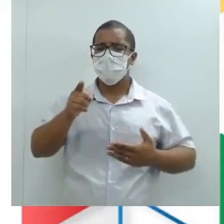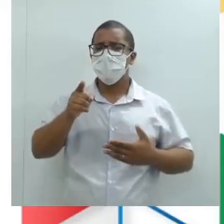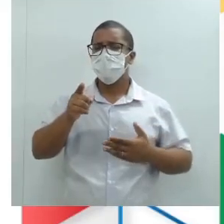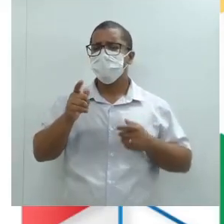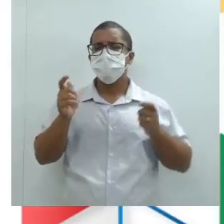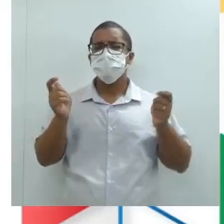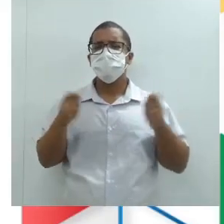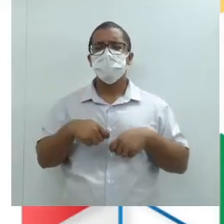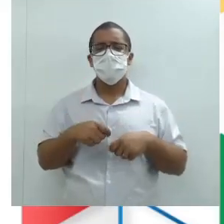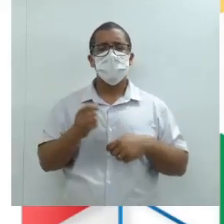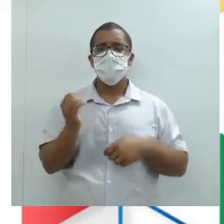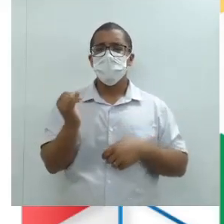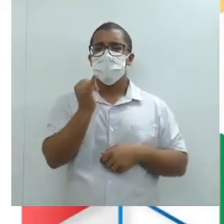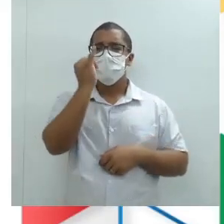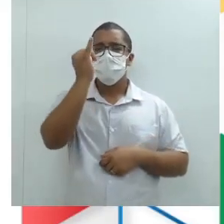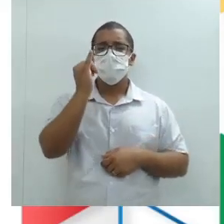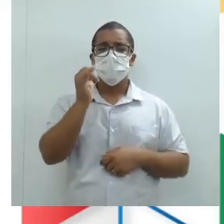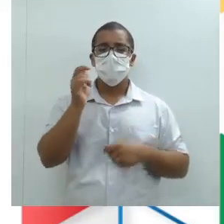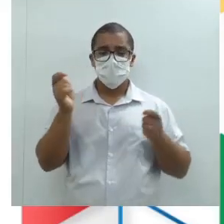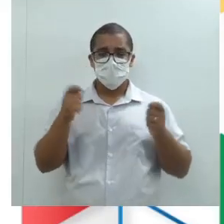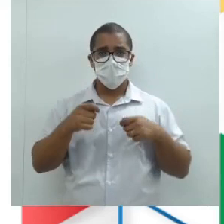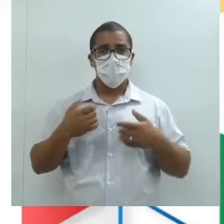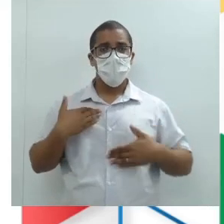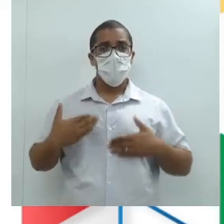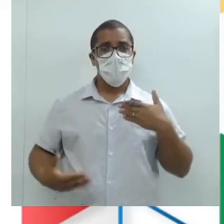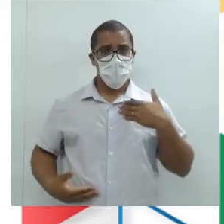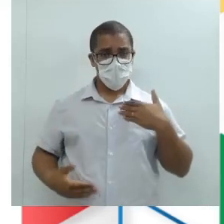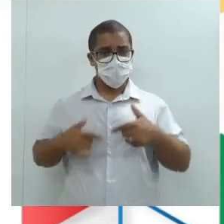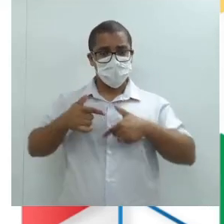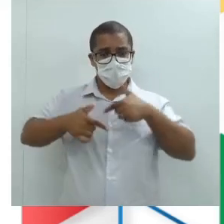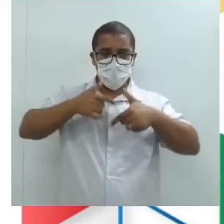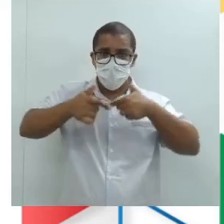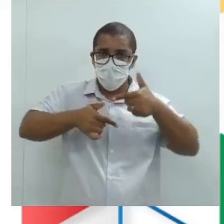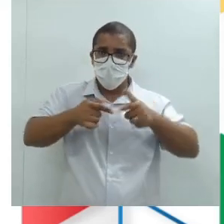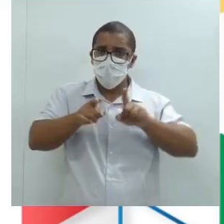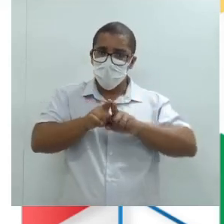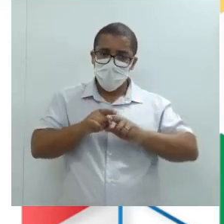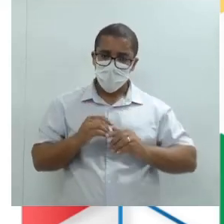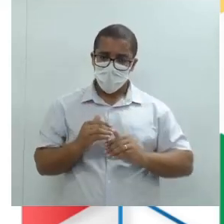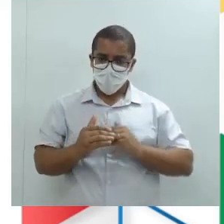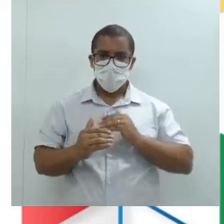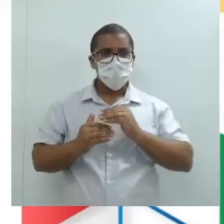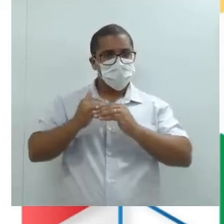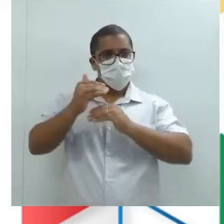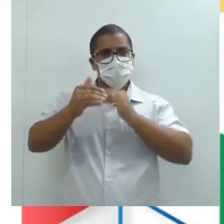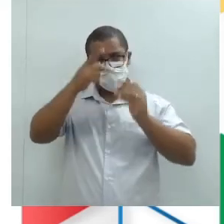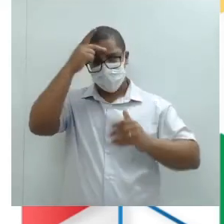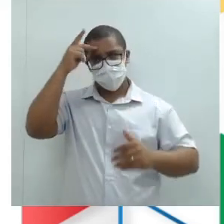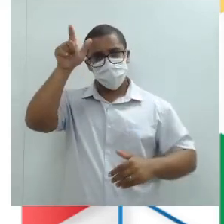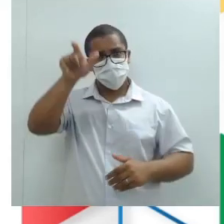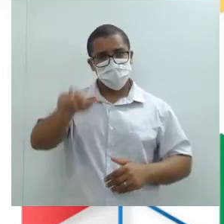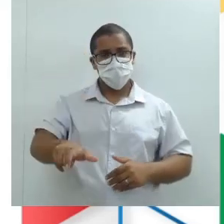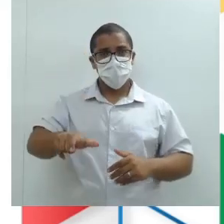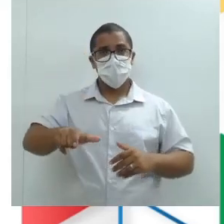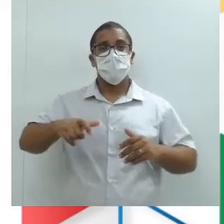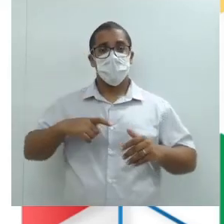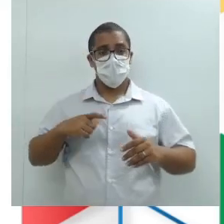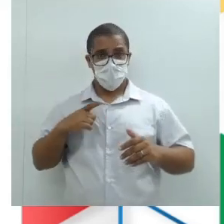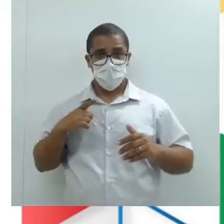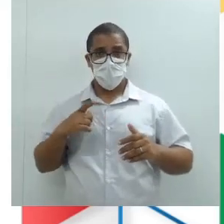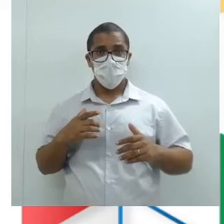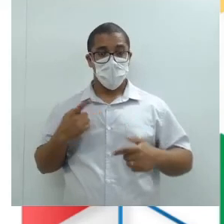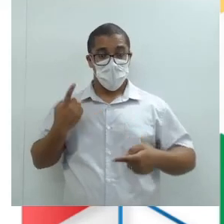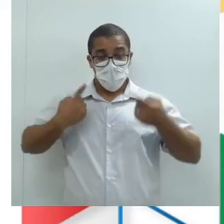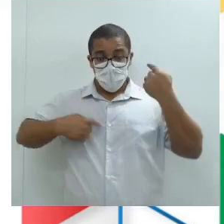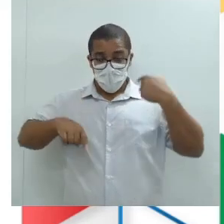são essenciais para o funcionamento do corpo e o desenvolvimento do indivíduo, atuando desde o